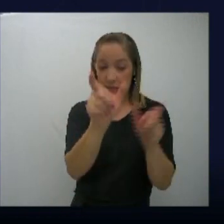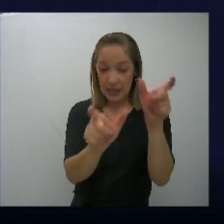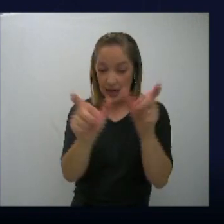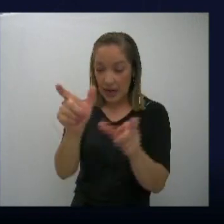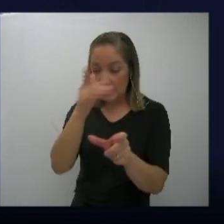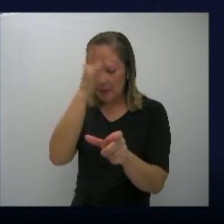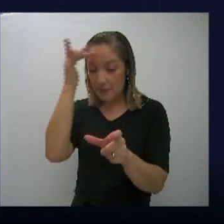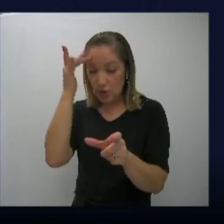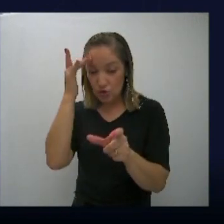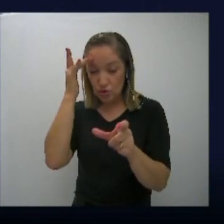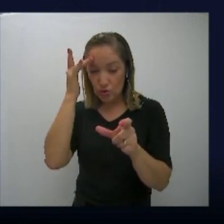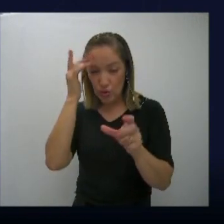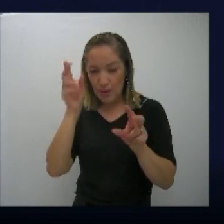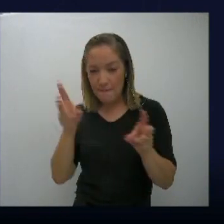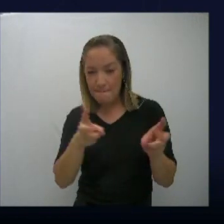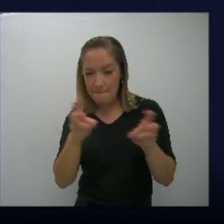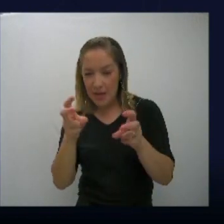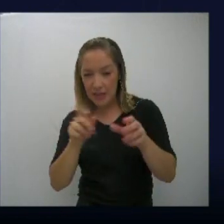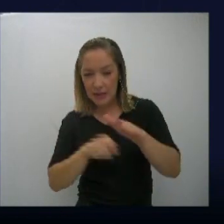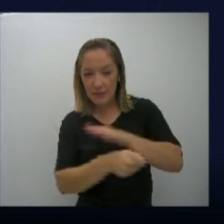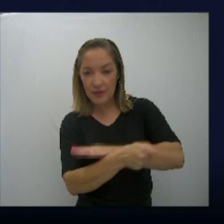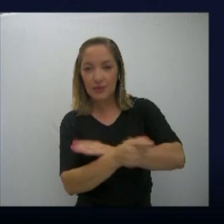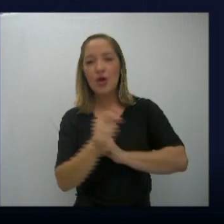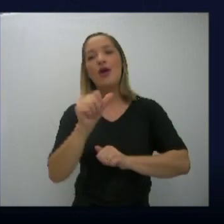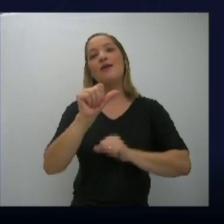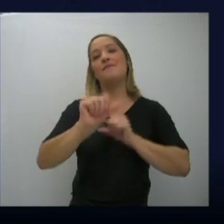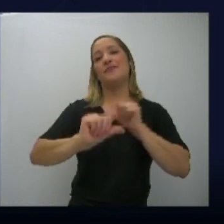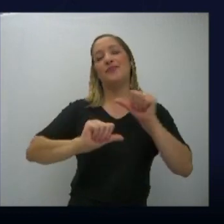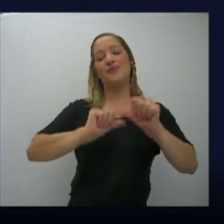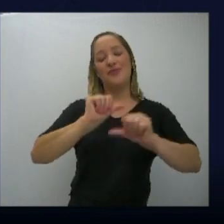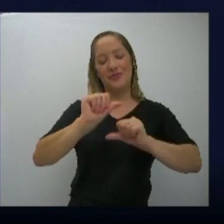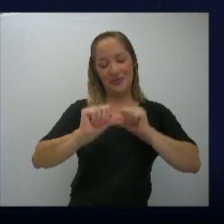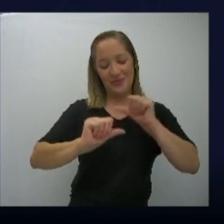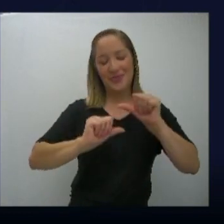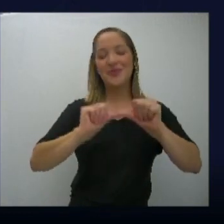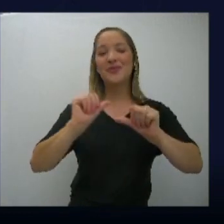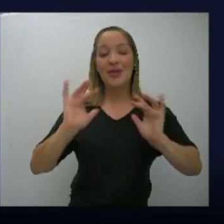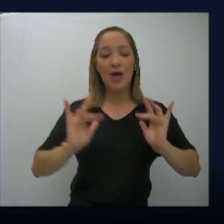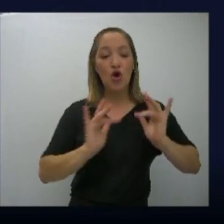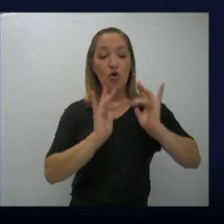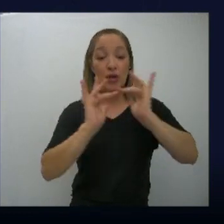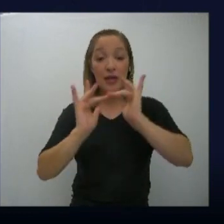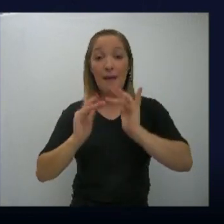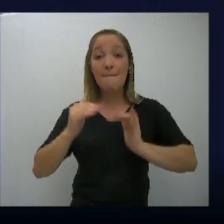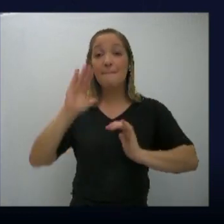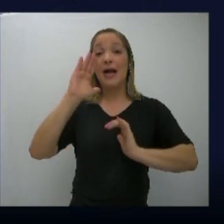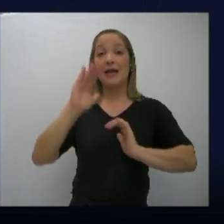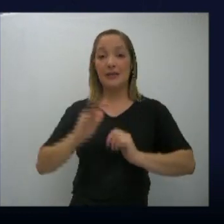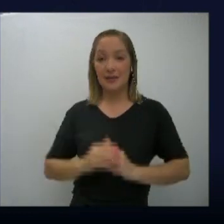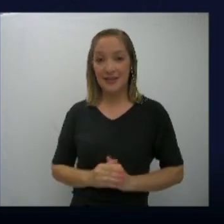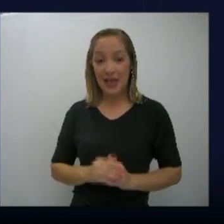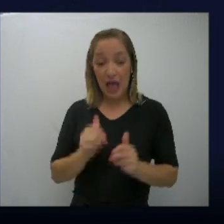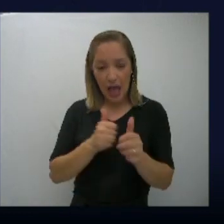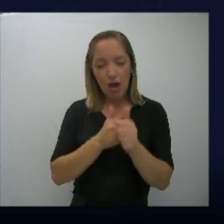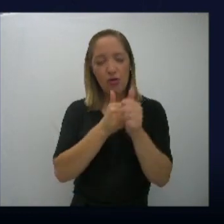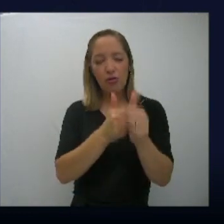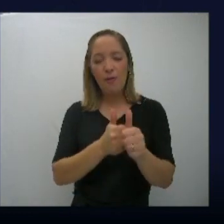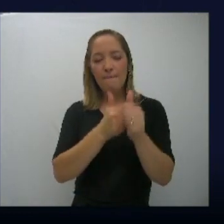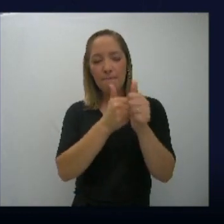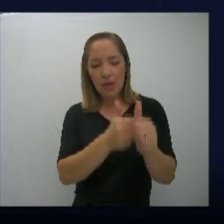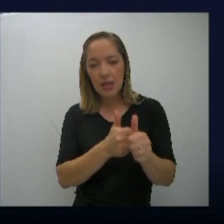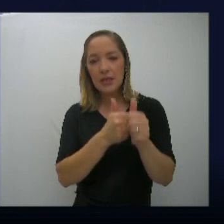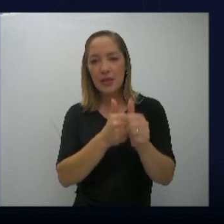pessoa urgente como as encaro investimento muda né você tem que ter você vai ficar mais conectado você vai acompanhar mais a